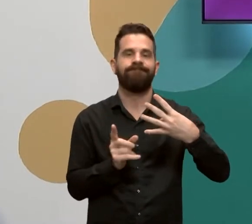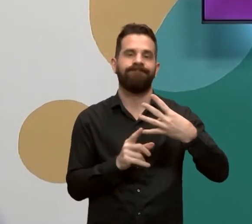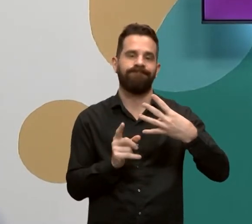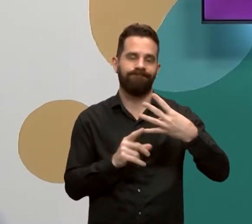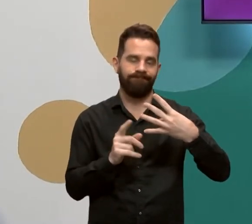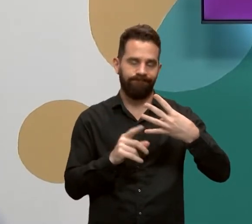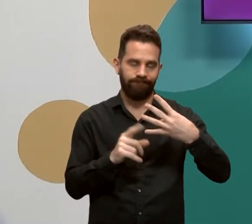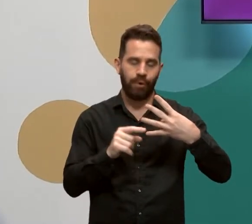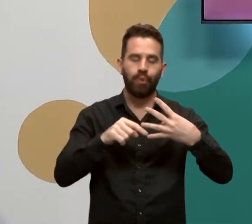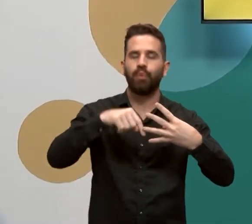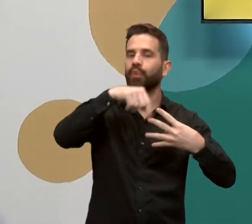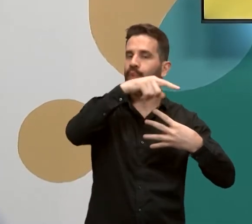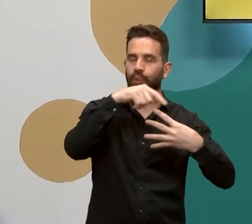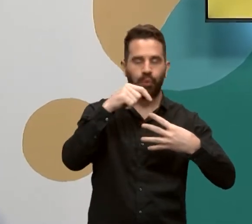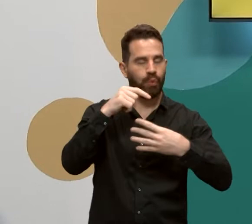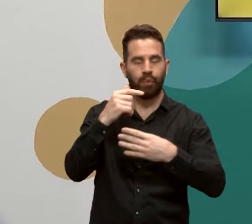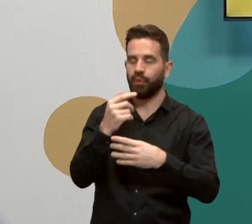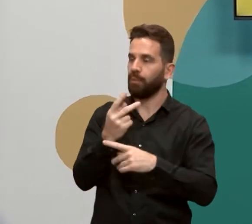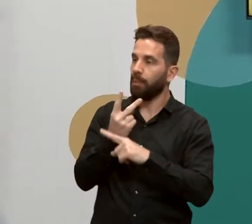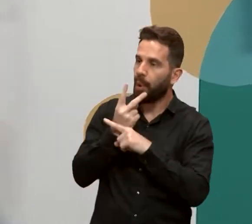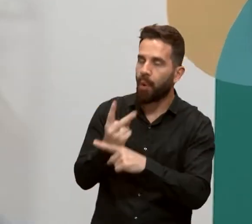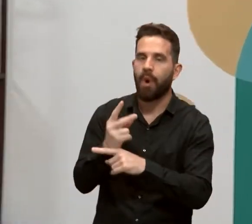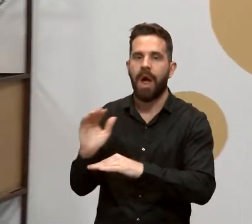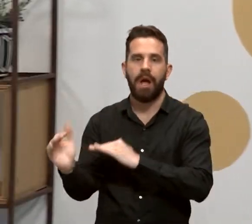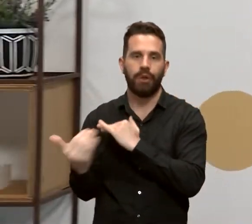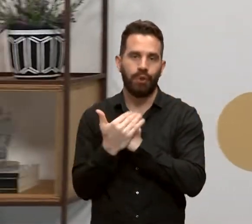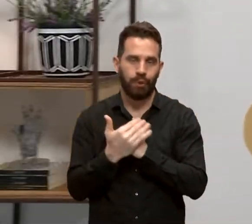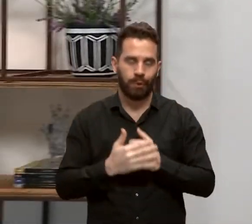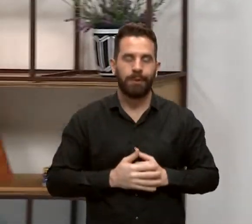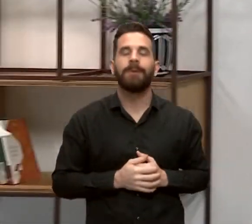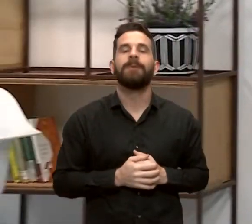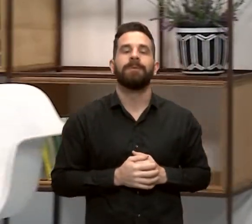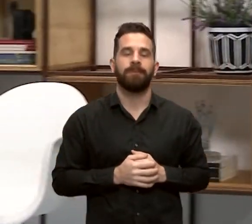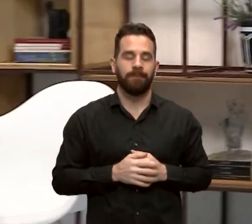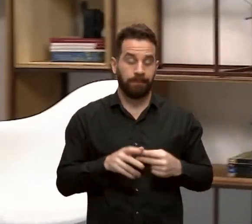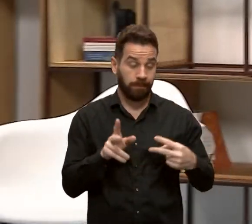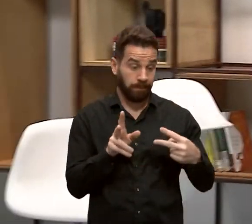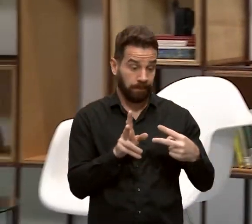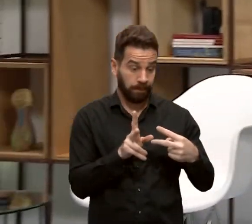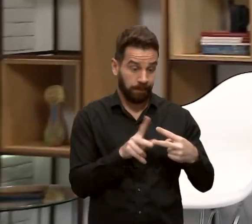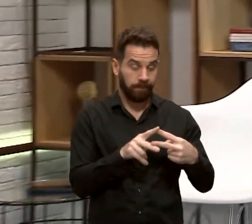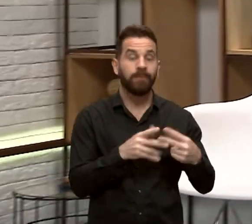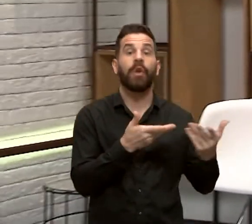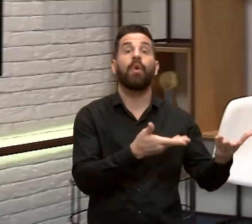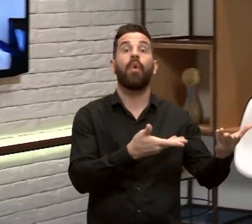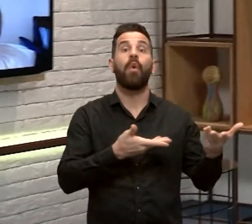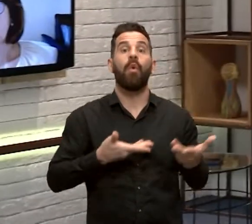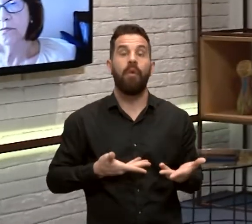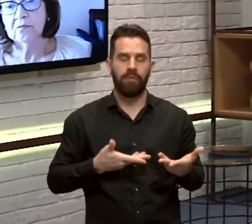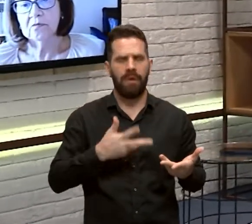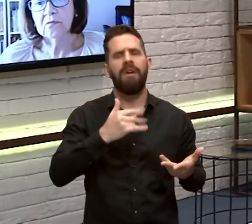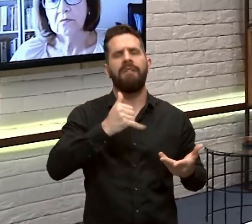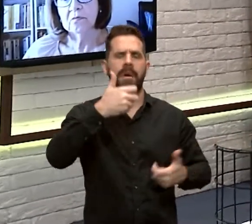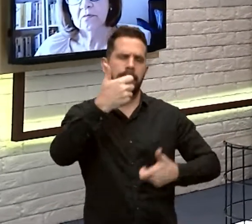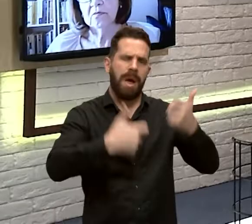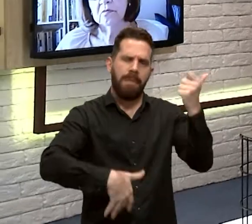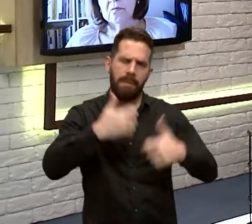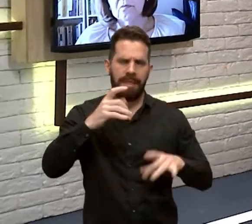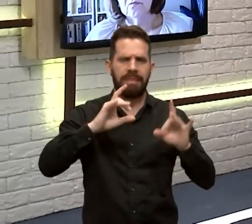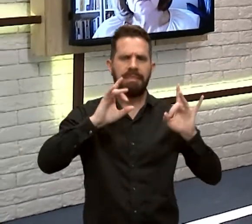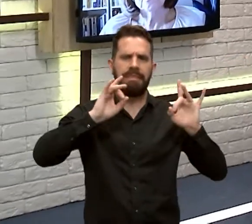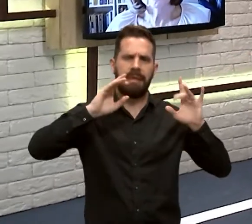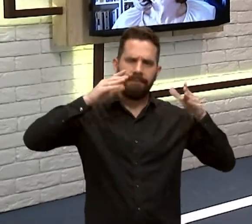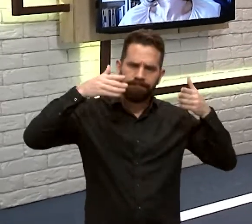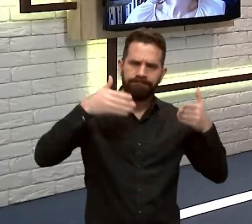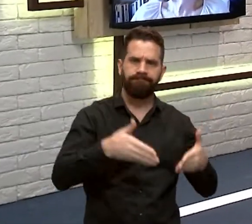as anteriores. Então, nós vamos receber aqui agora os nossos convidados que vão comentar isso e muito mais